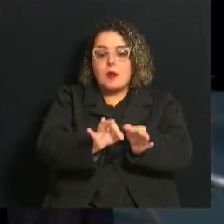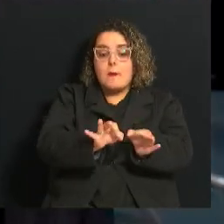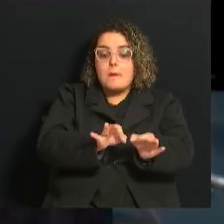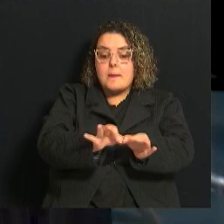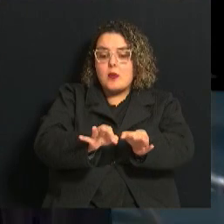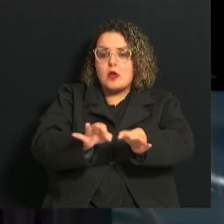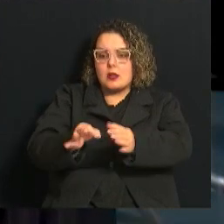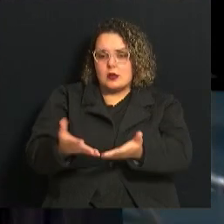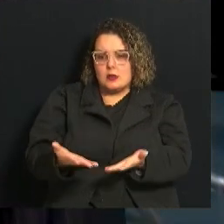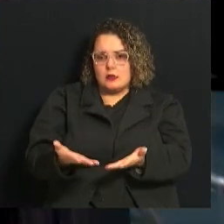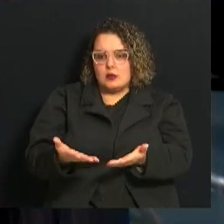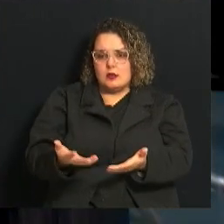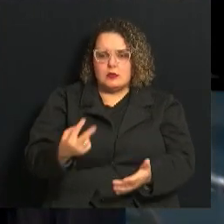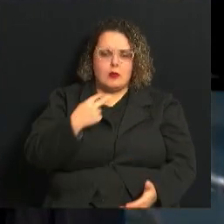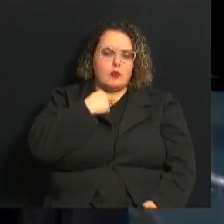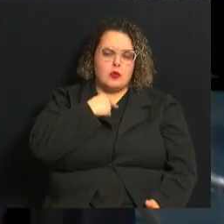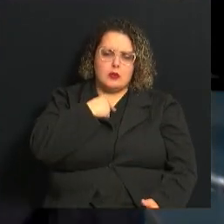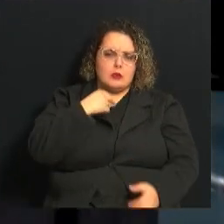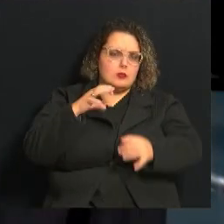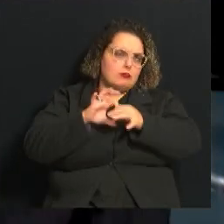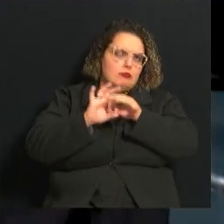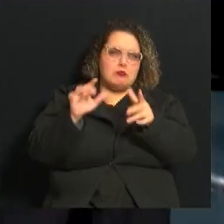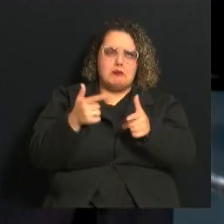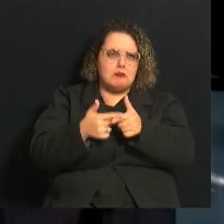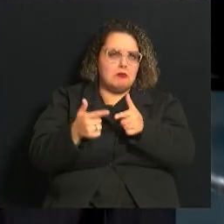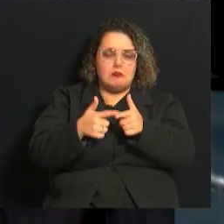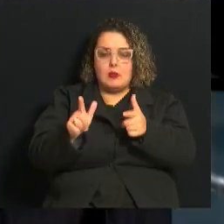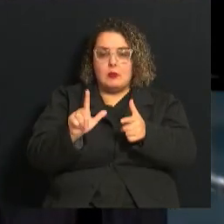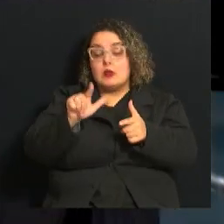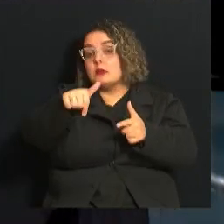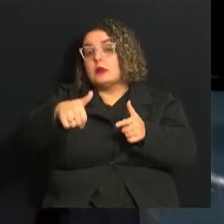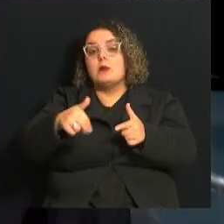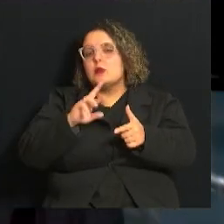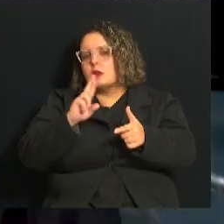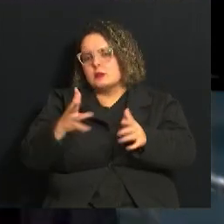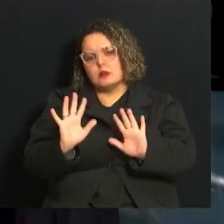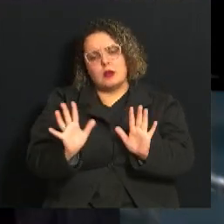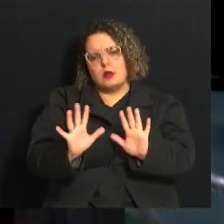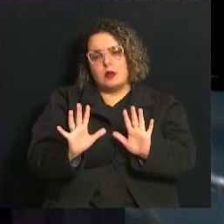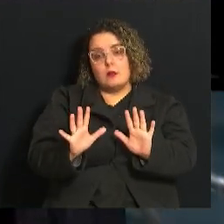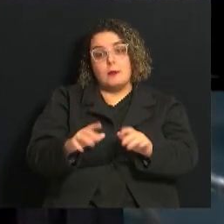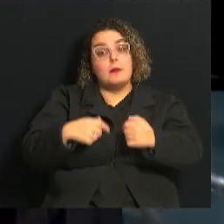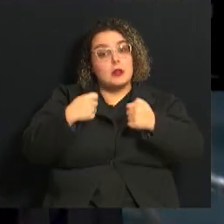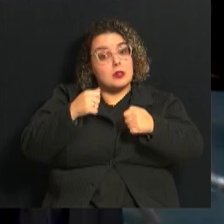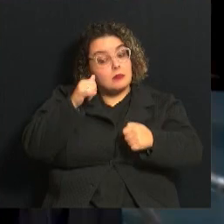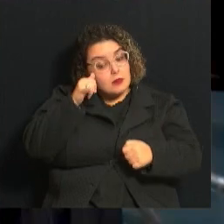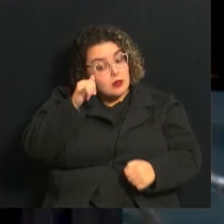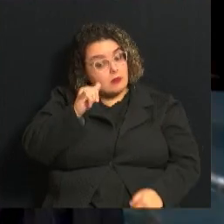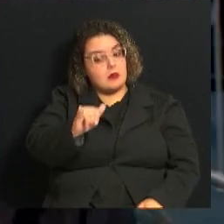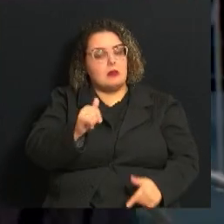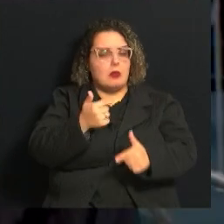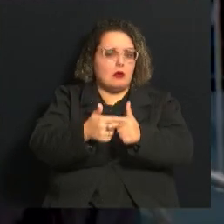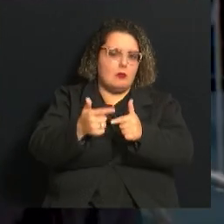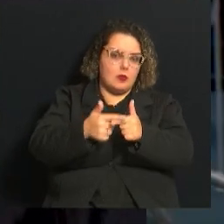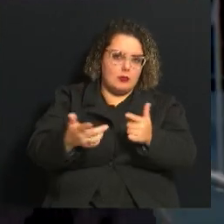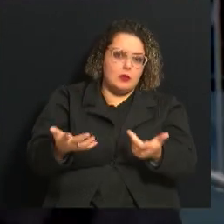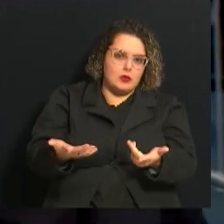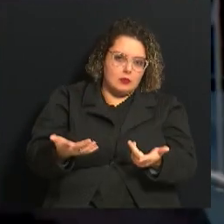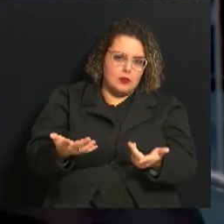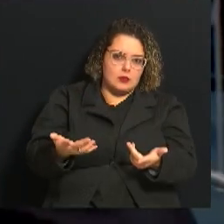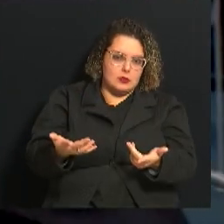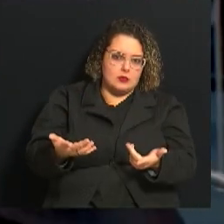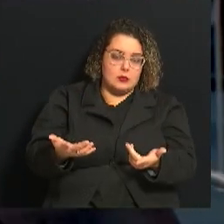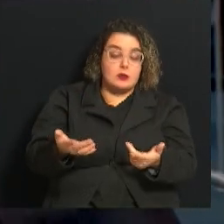mas não podemos deixar o problema surgir para correr atrás da solução nós temos que se usa antecipar esses problemas estão